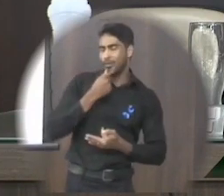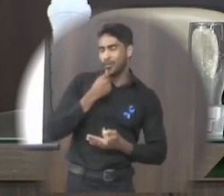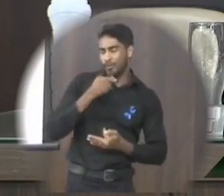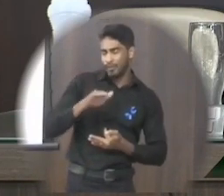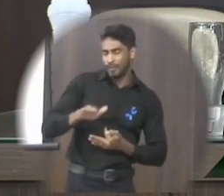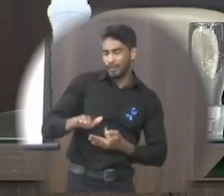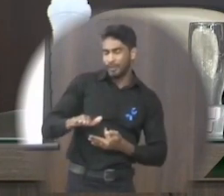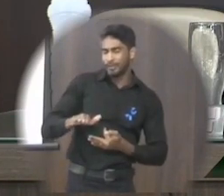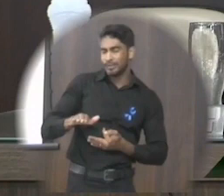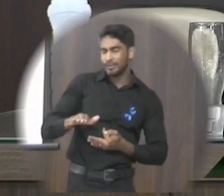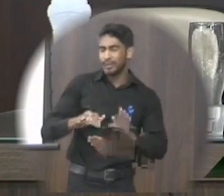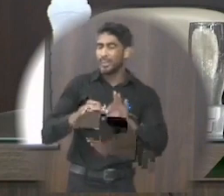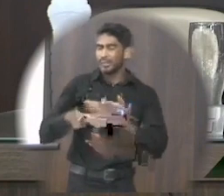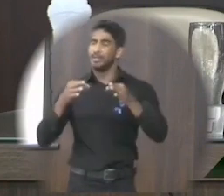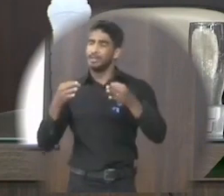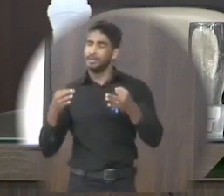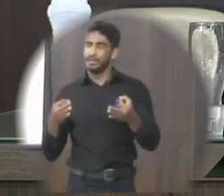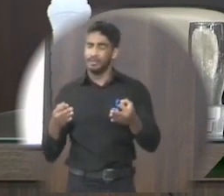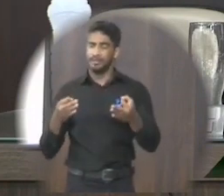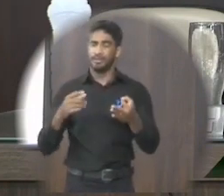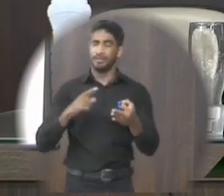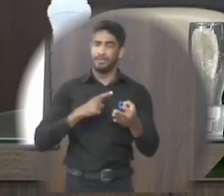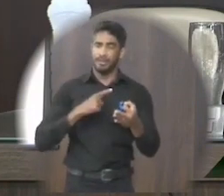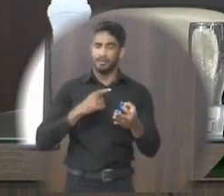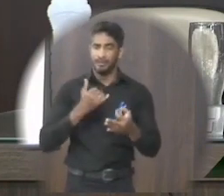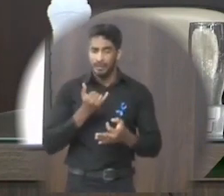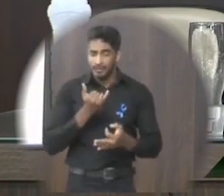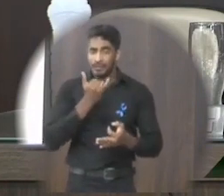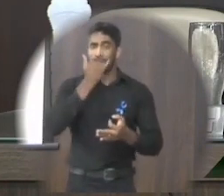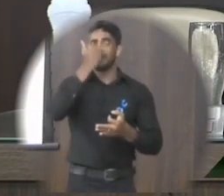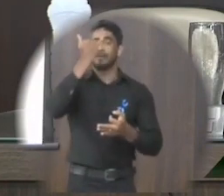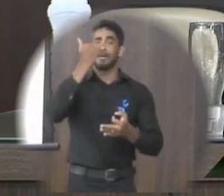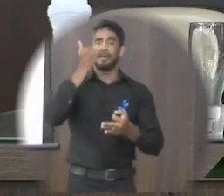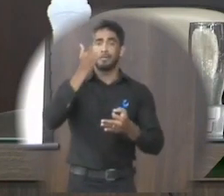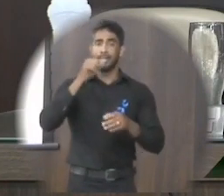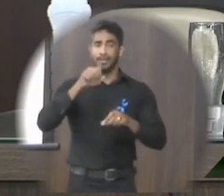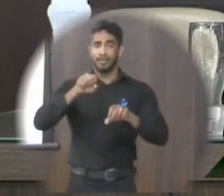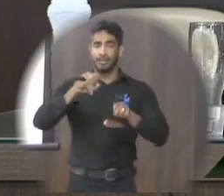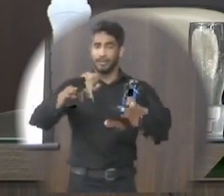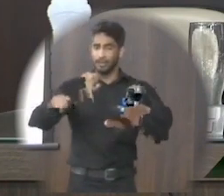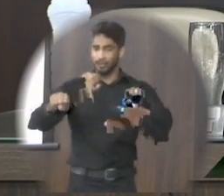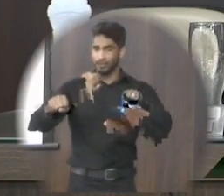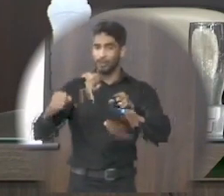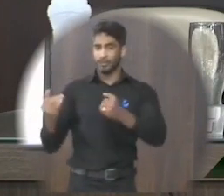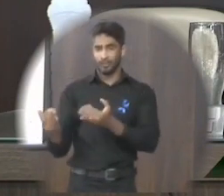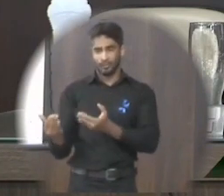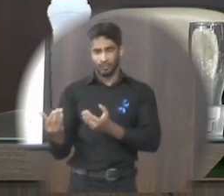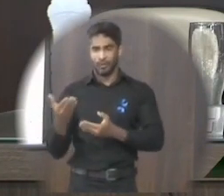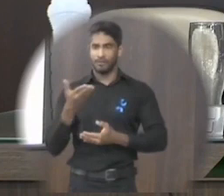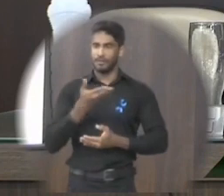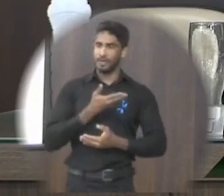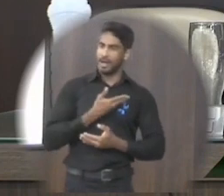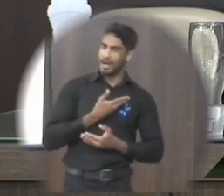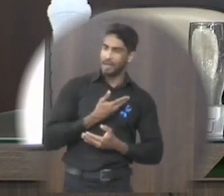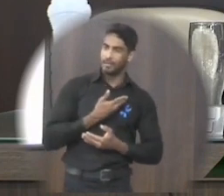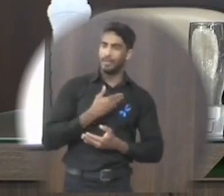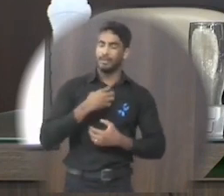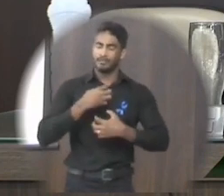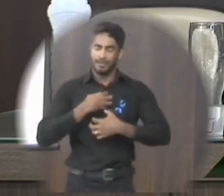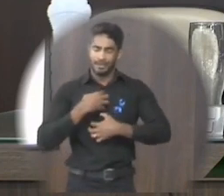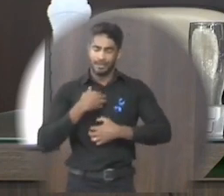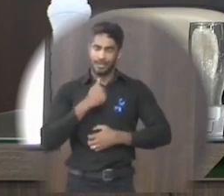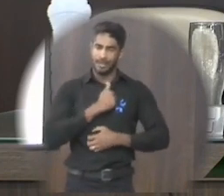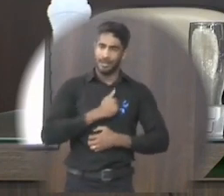futuro promissor e teve sua vida ceifada em um trágico acidente de motocicleta. Jovem, amigo e companheiro, e deixará uma lacuna